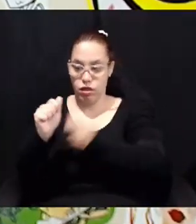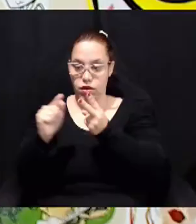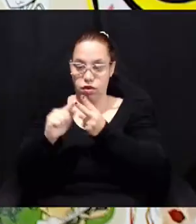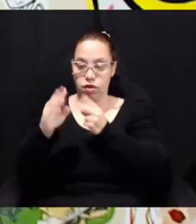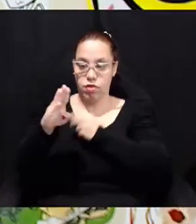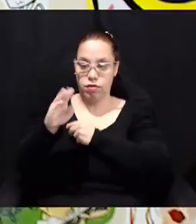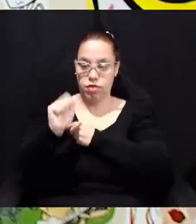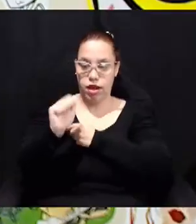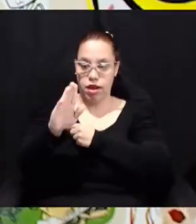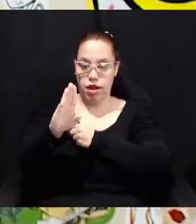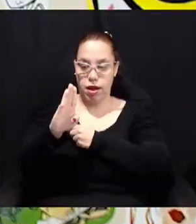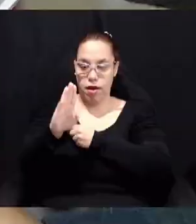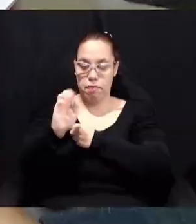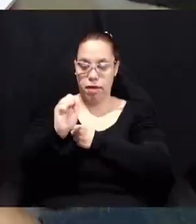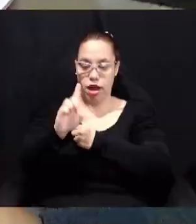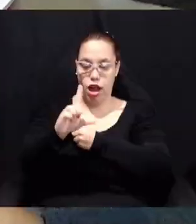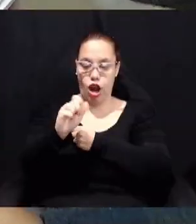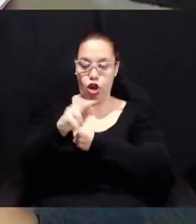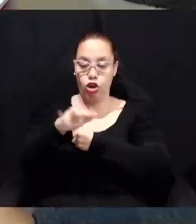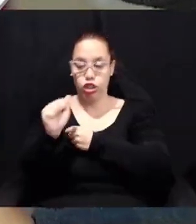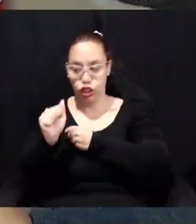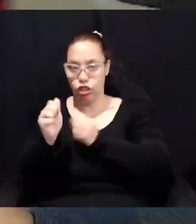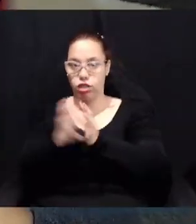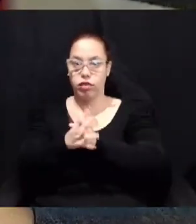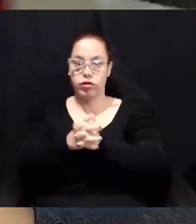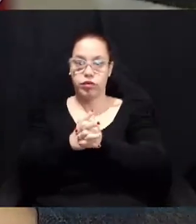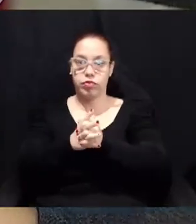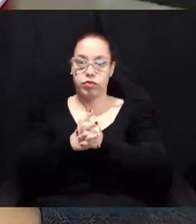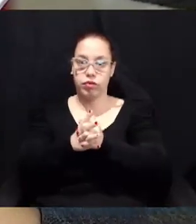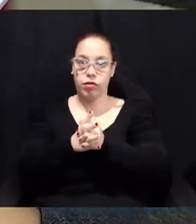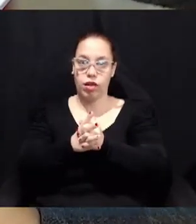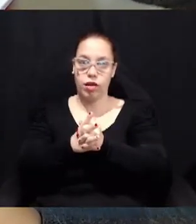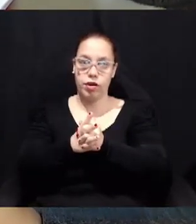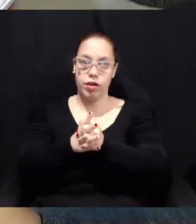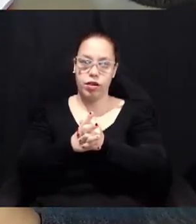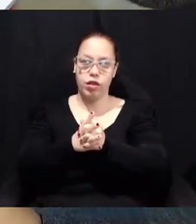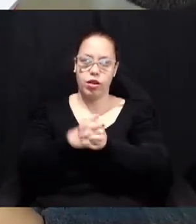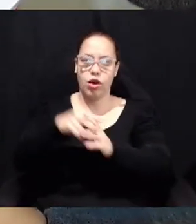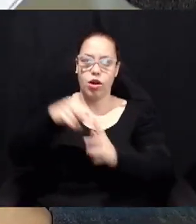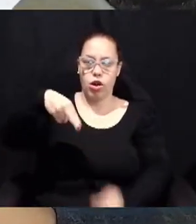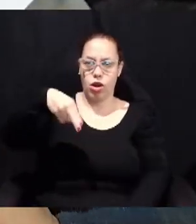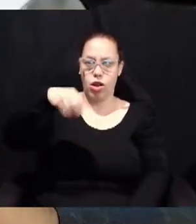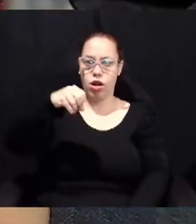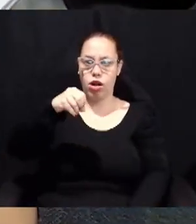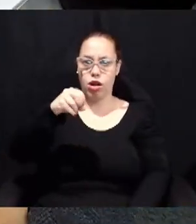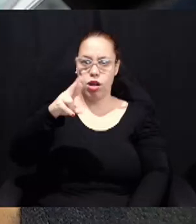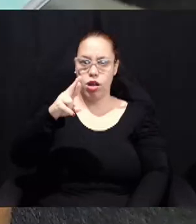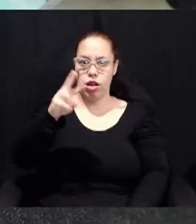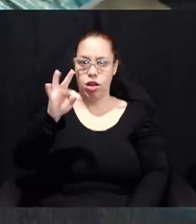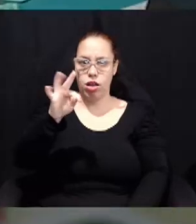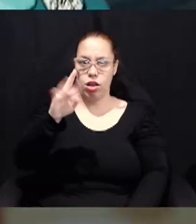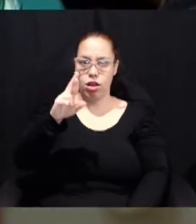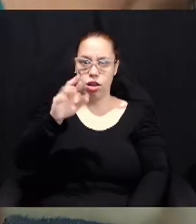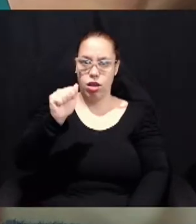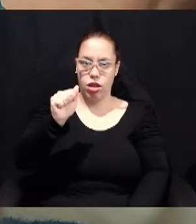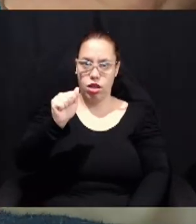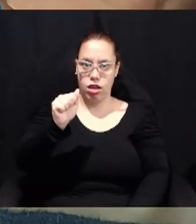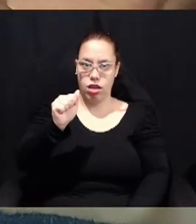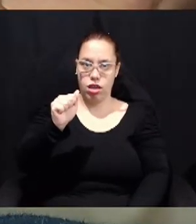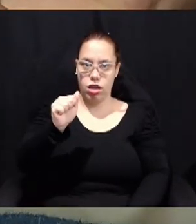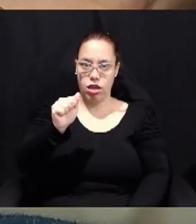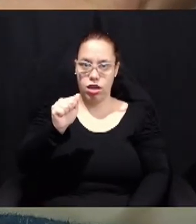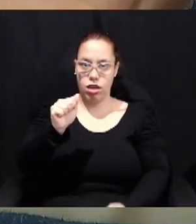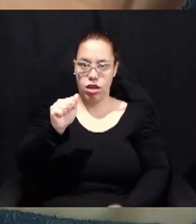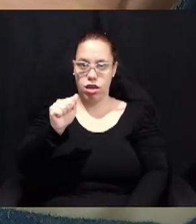A gente teve também o Nortragamos, que é um quadrinho de um rapper do Rio de Janeiro, que é um quadrinho documental